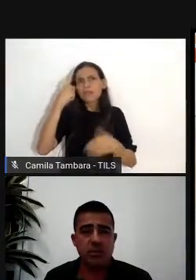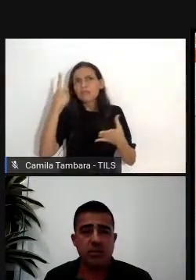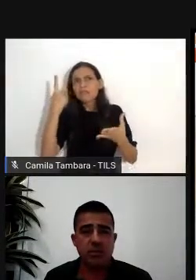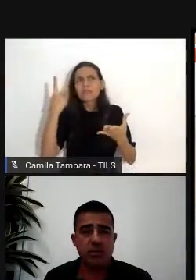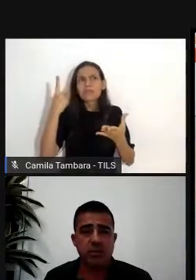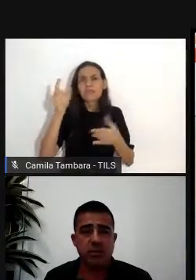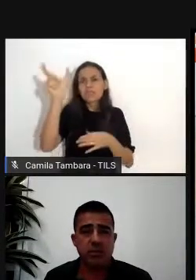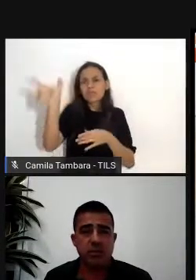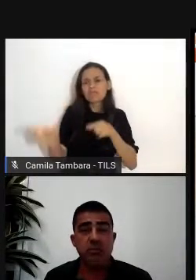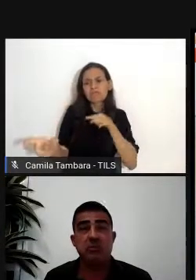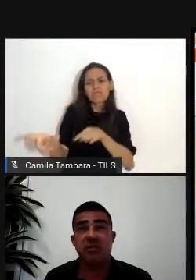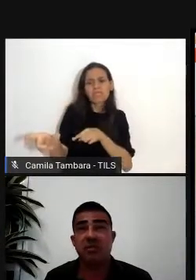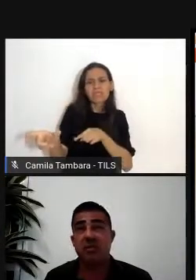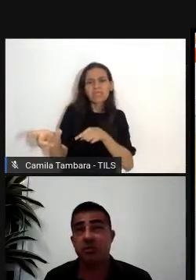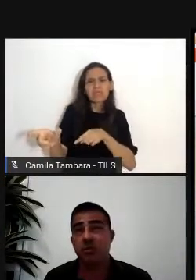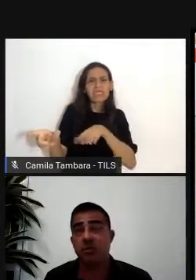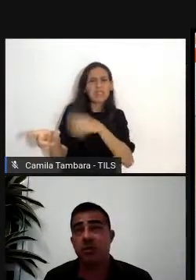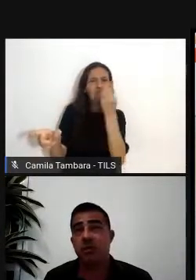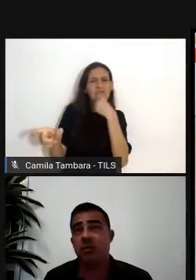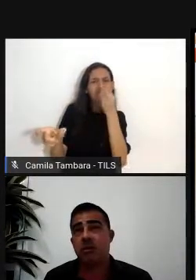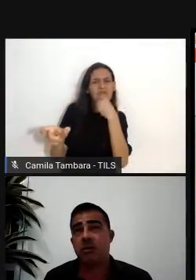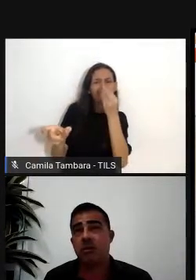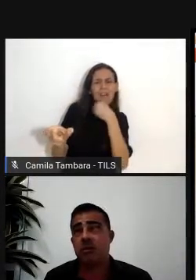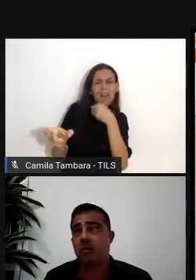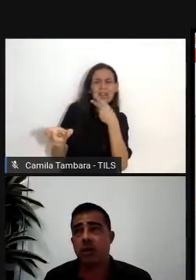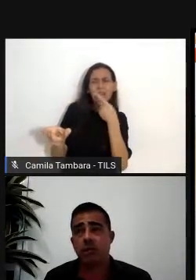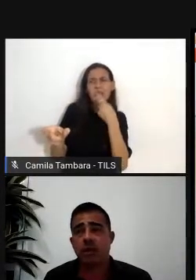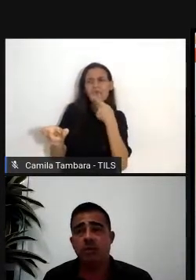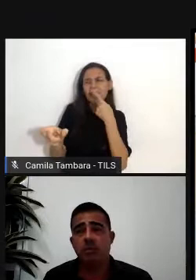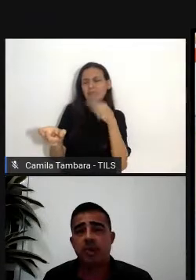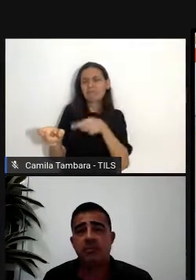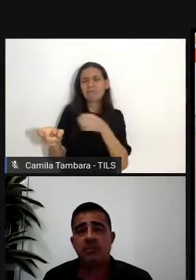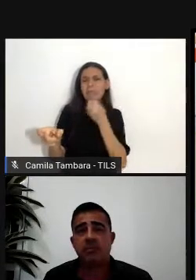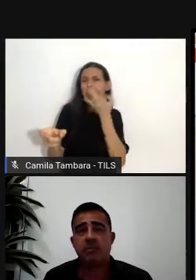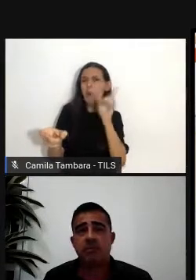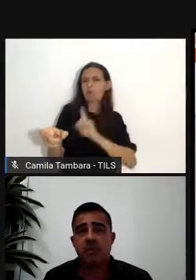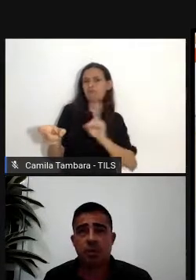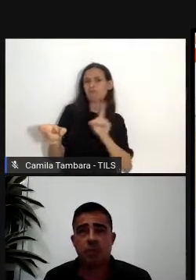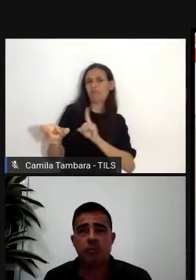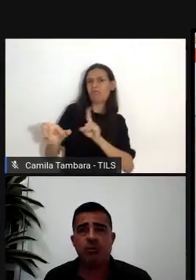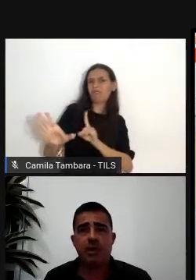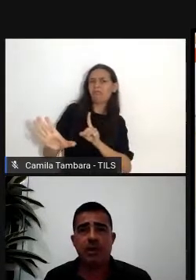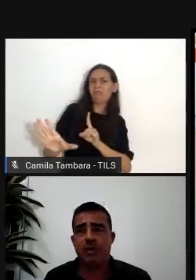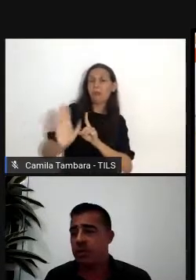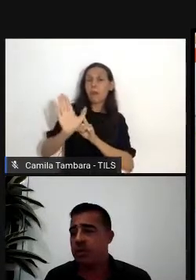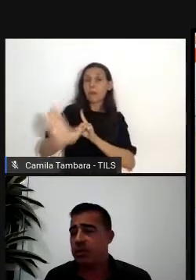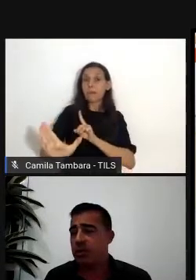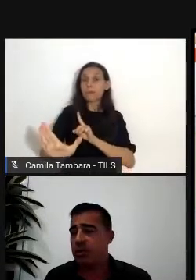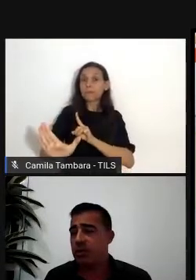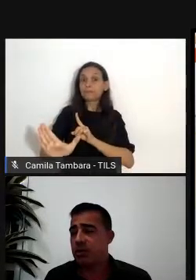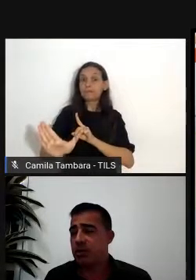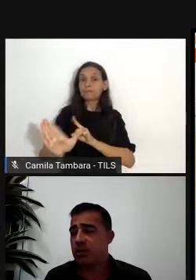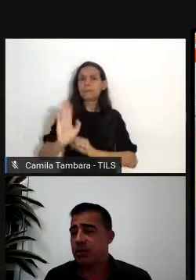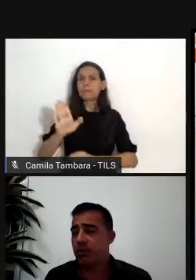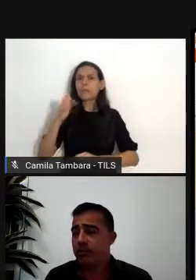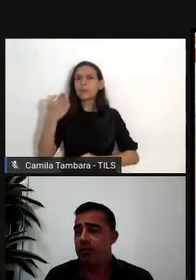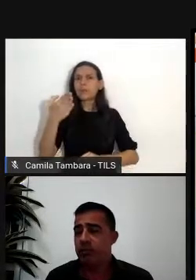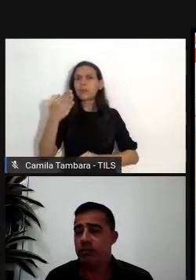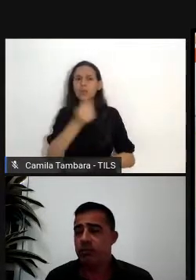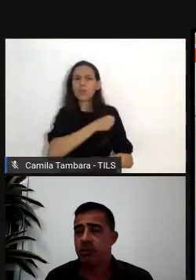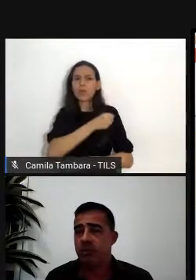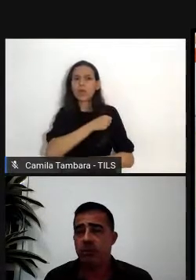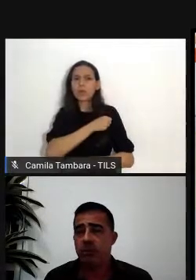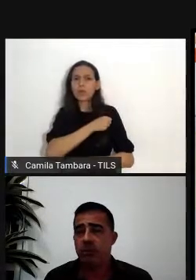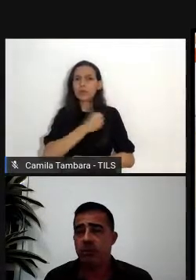aquele potencial, muitas vezes nós ficamos limitando, né, o aluno, mas assim, quando o aluno fala na linguagem aluno